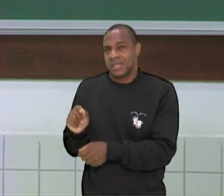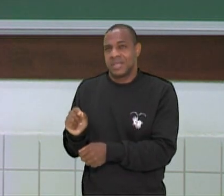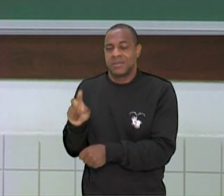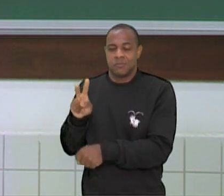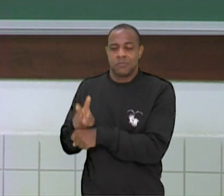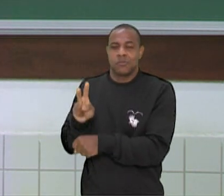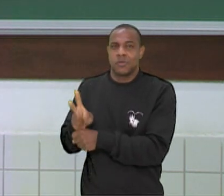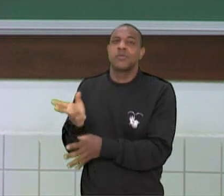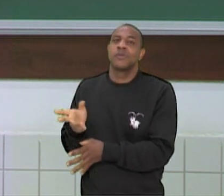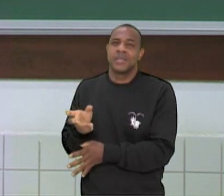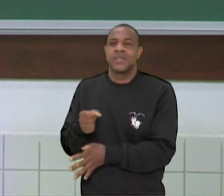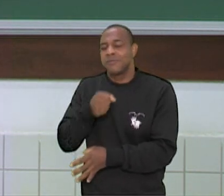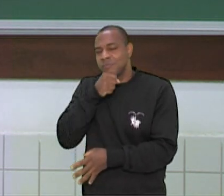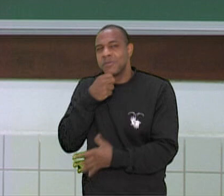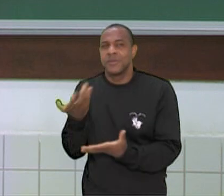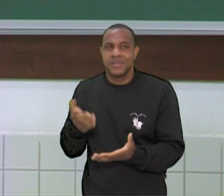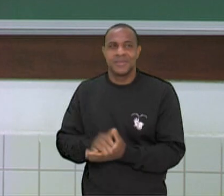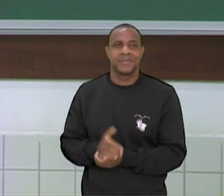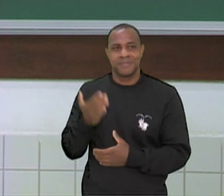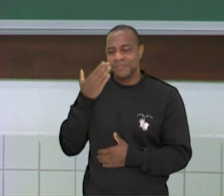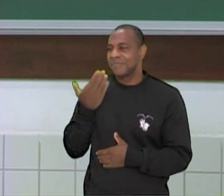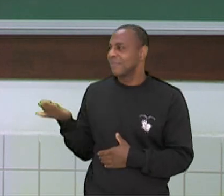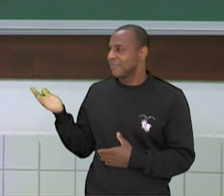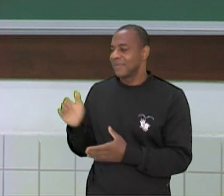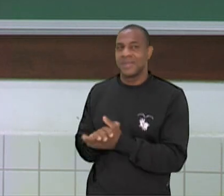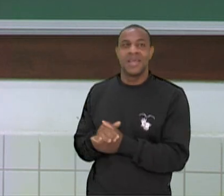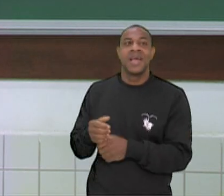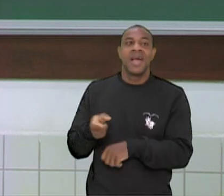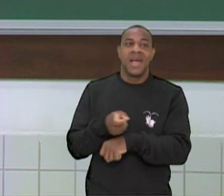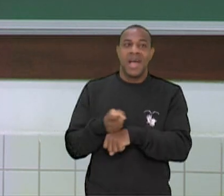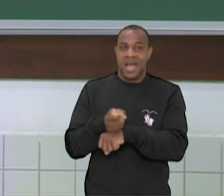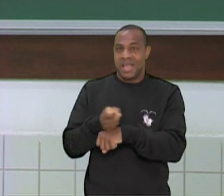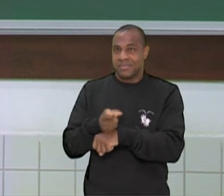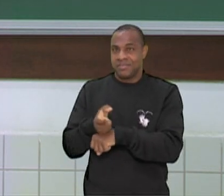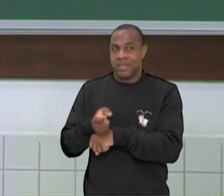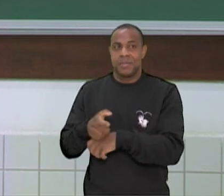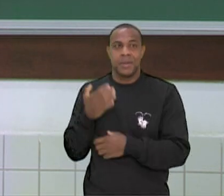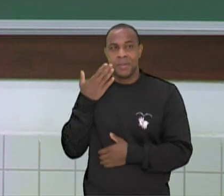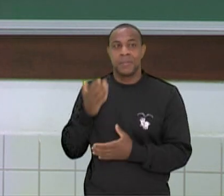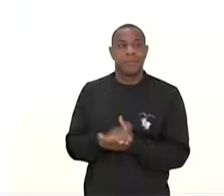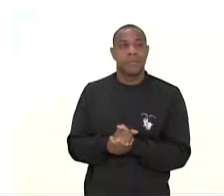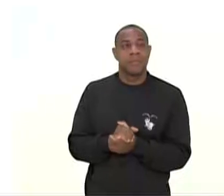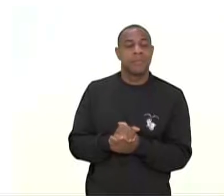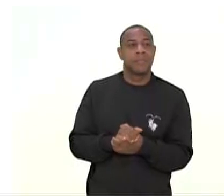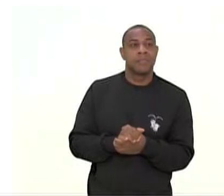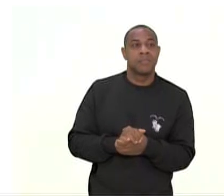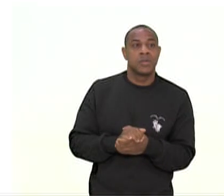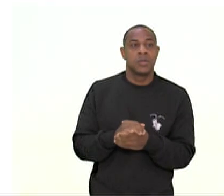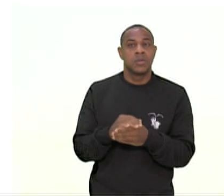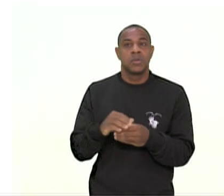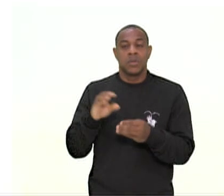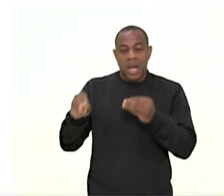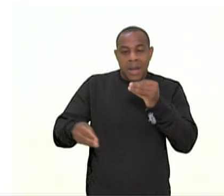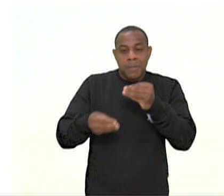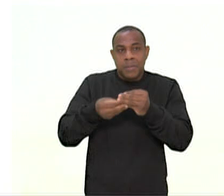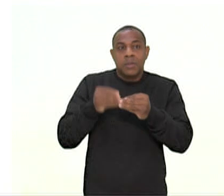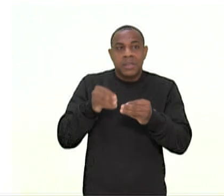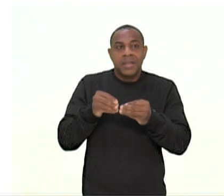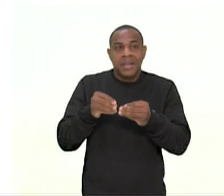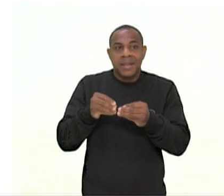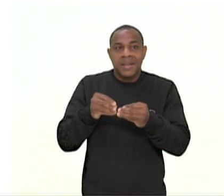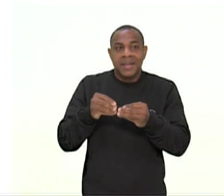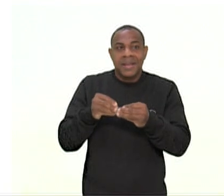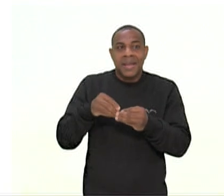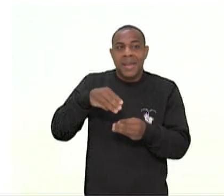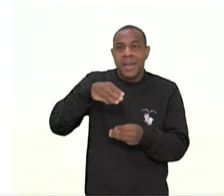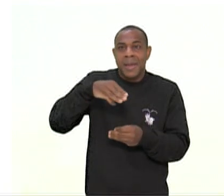metade impaciente, perdão. E aqui, no outro exemplo, acrescente meia xícara de farinha. Ali você